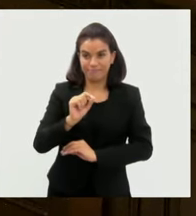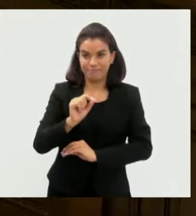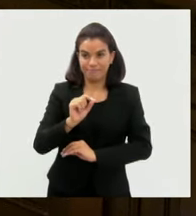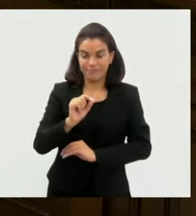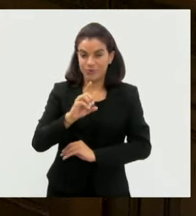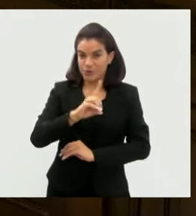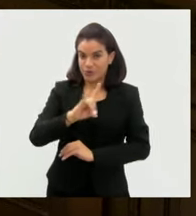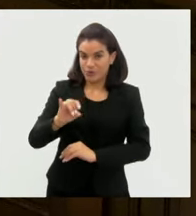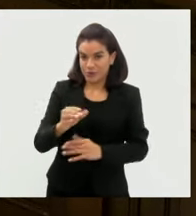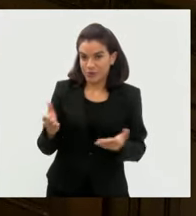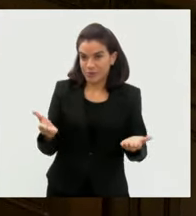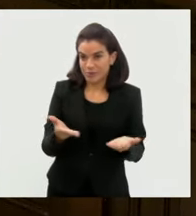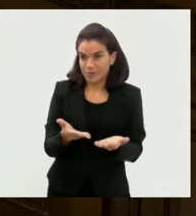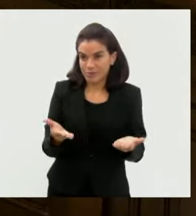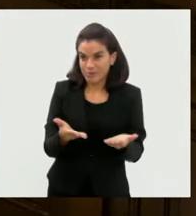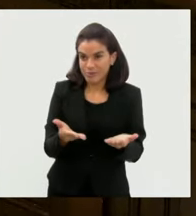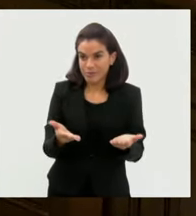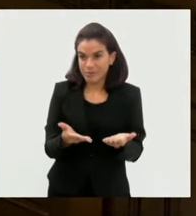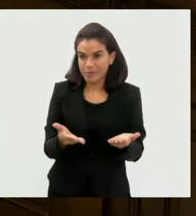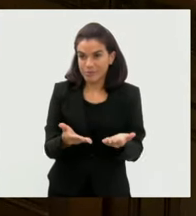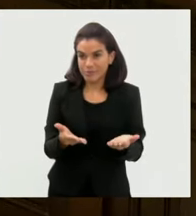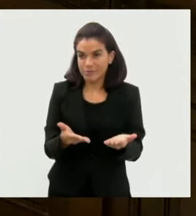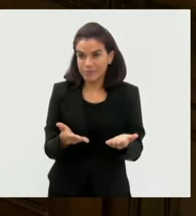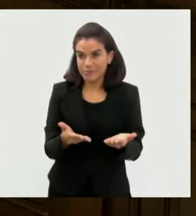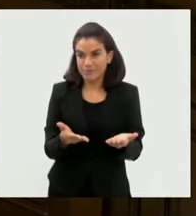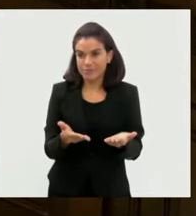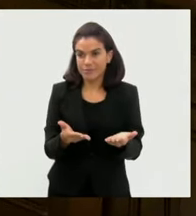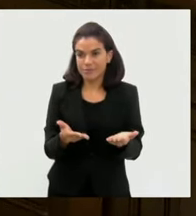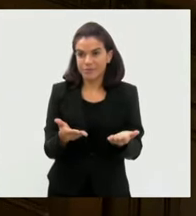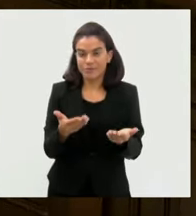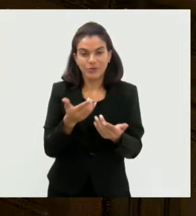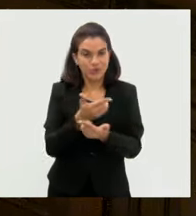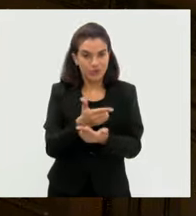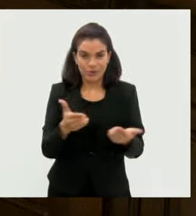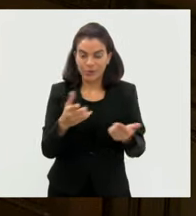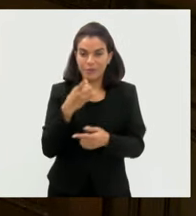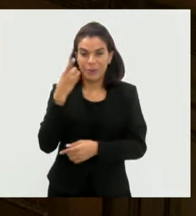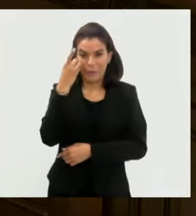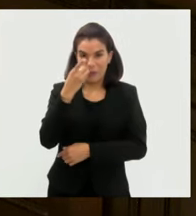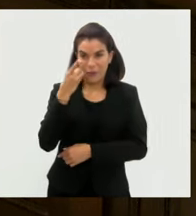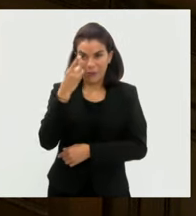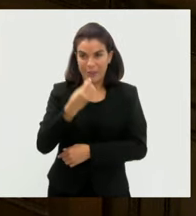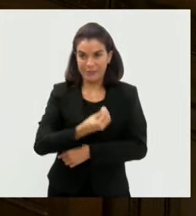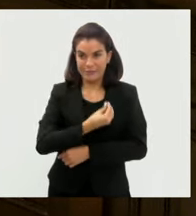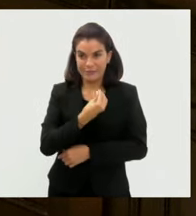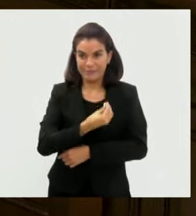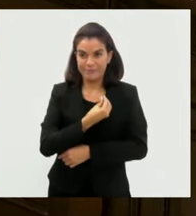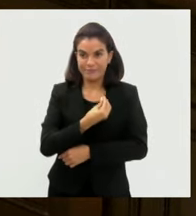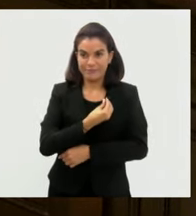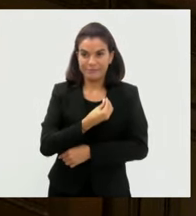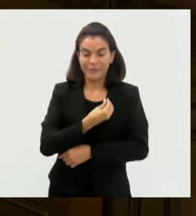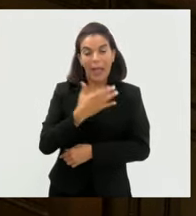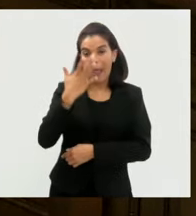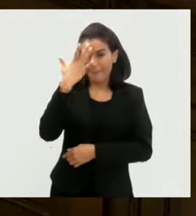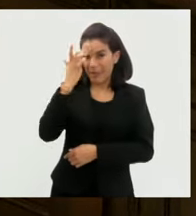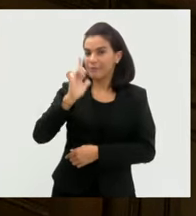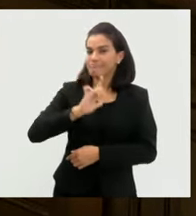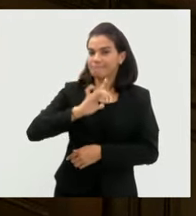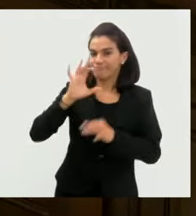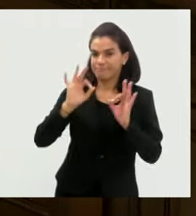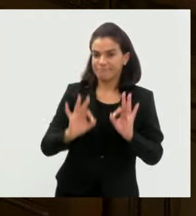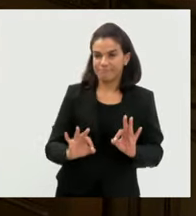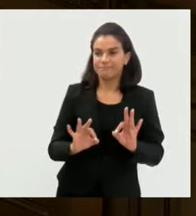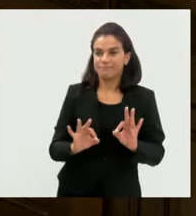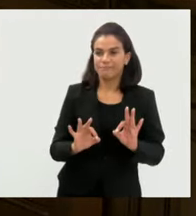dia de hoje, apesar de nós não termos todos os deputados presentes, né, provavelmente teremos amanhã,